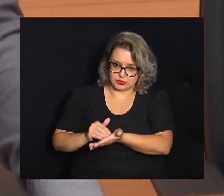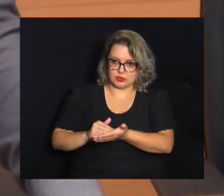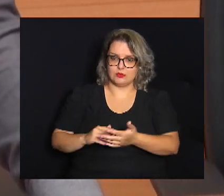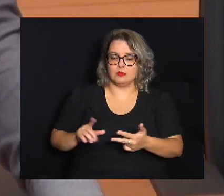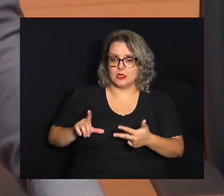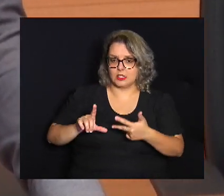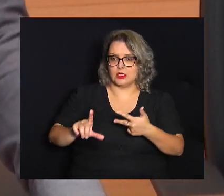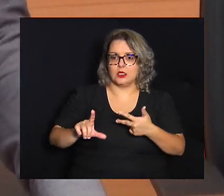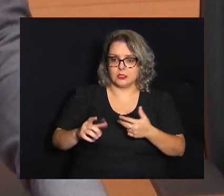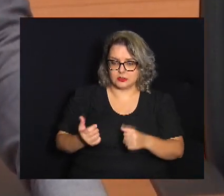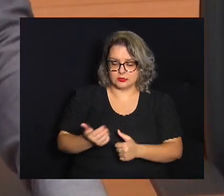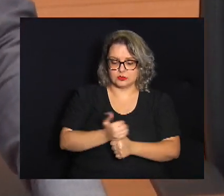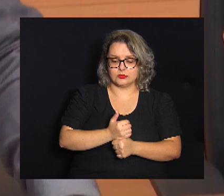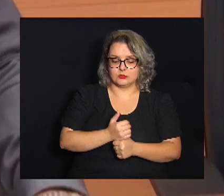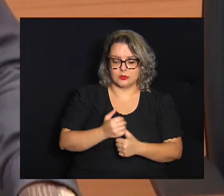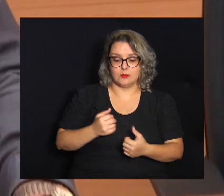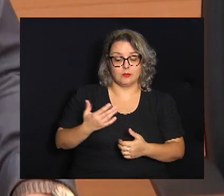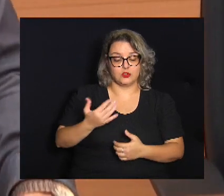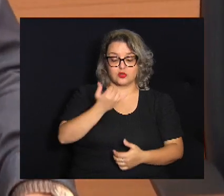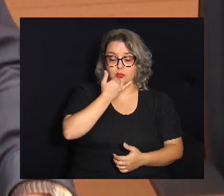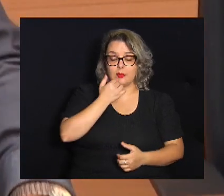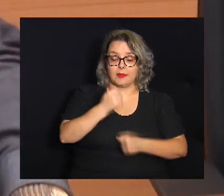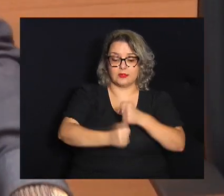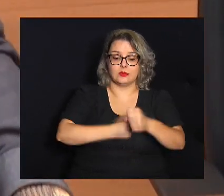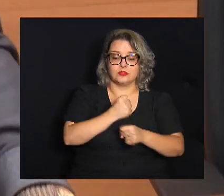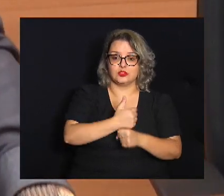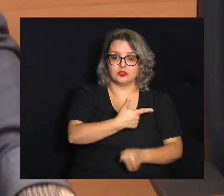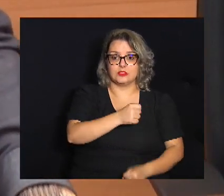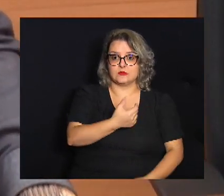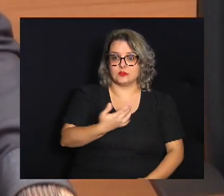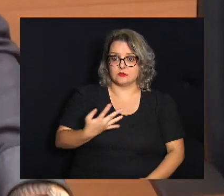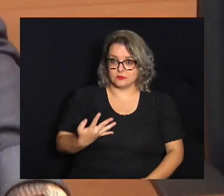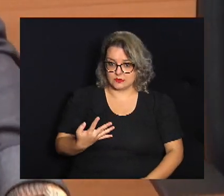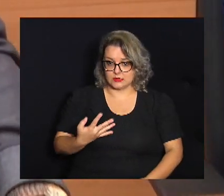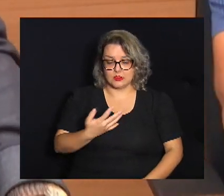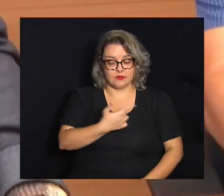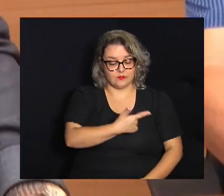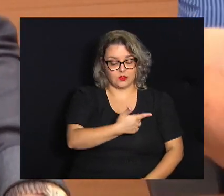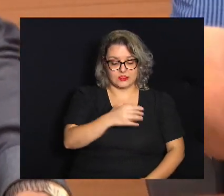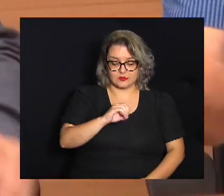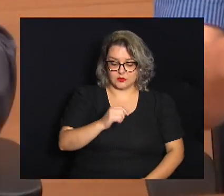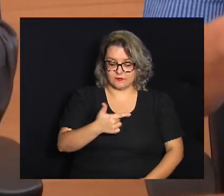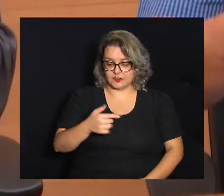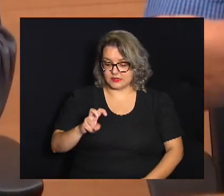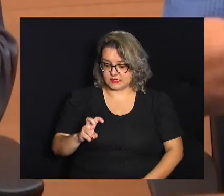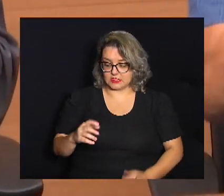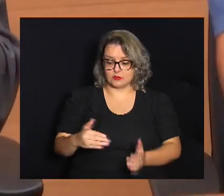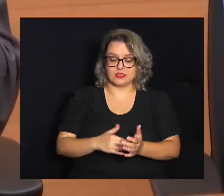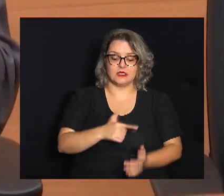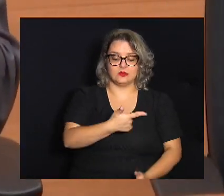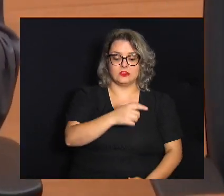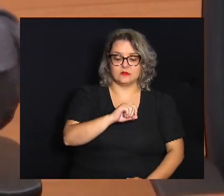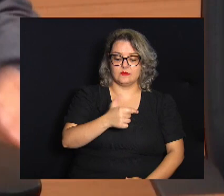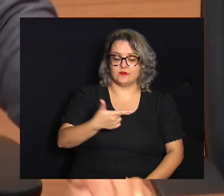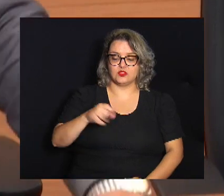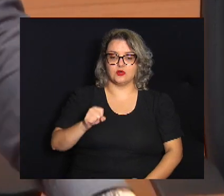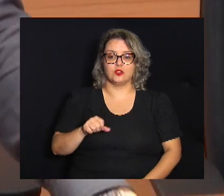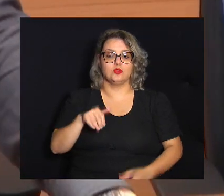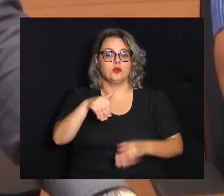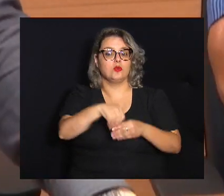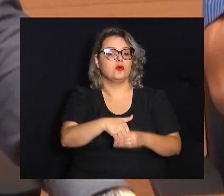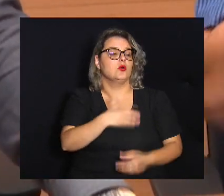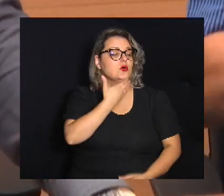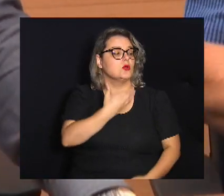de 2025 a 2028. Eu pergunto ao vereador Carmo Luiz como vota.